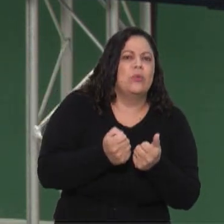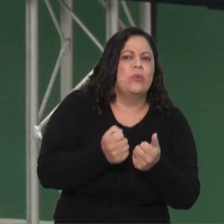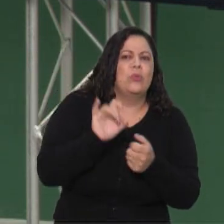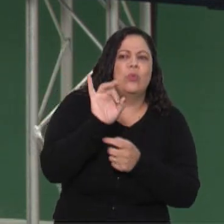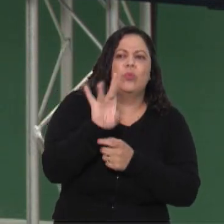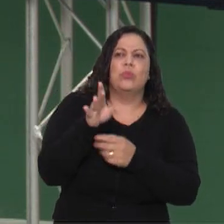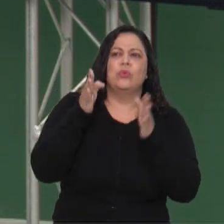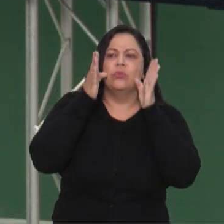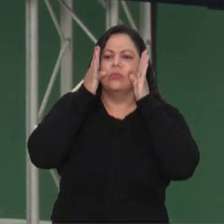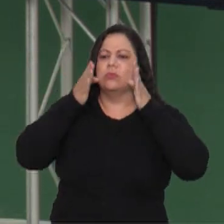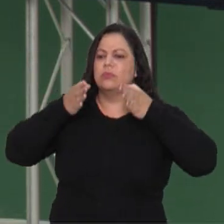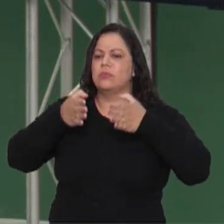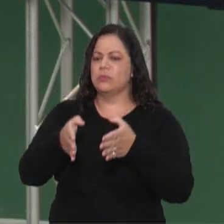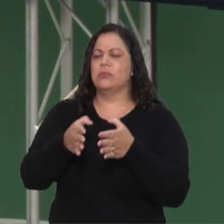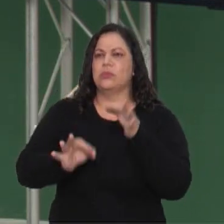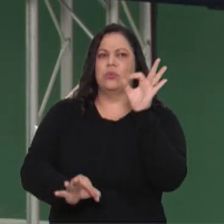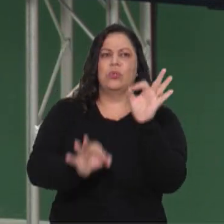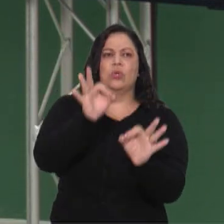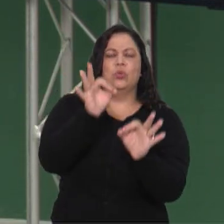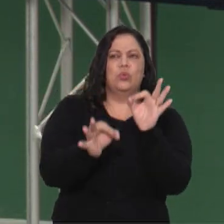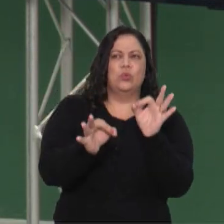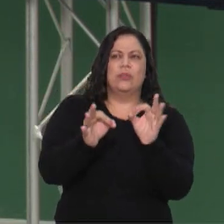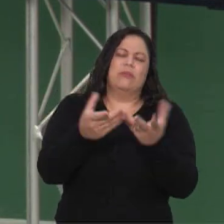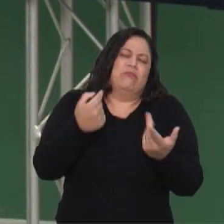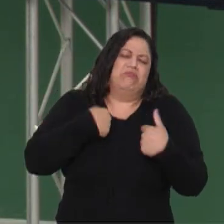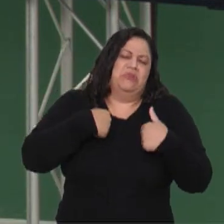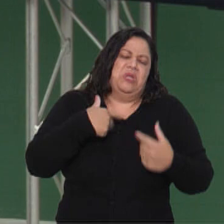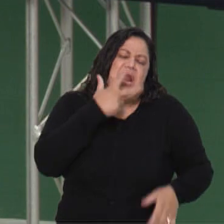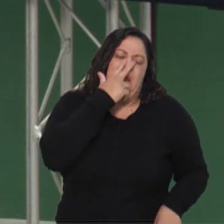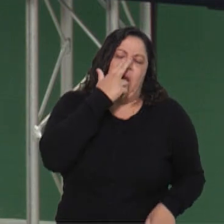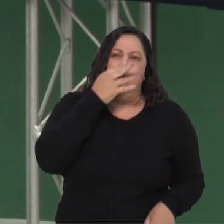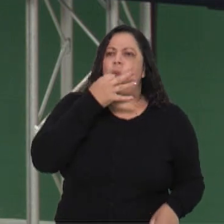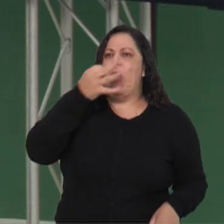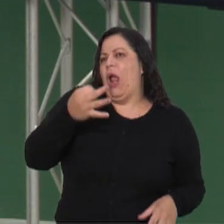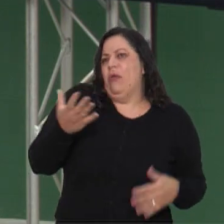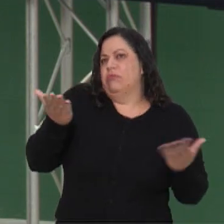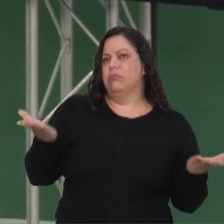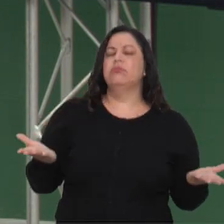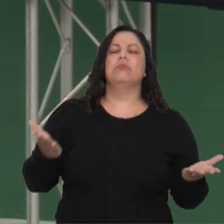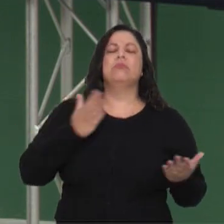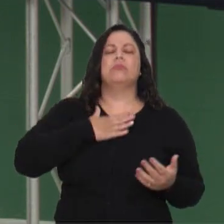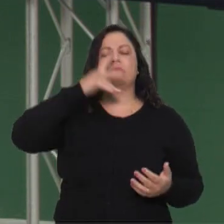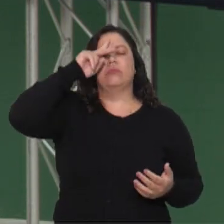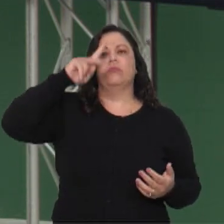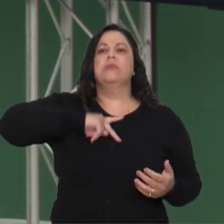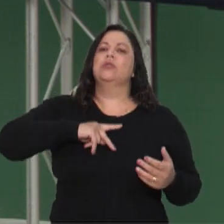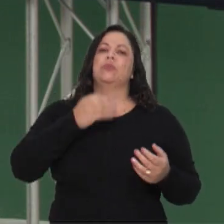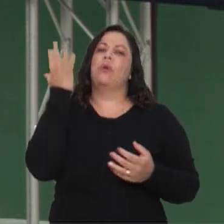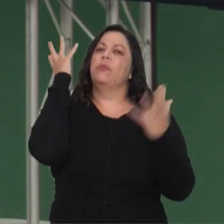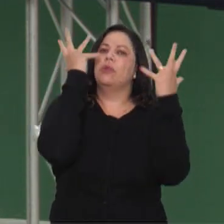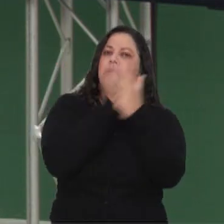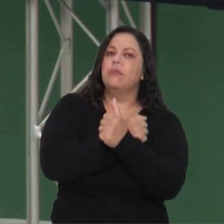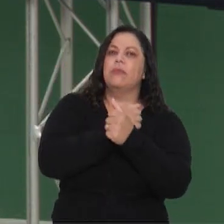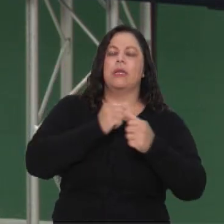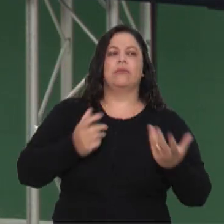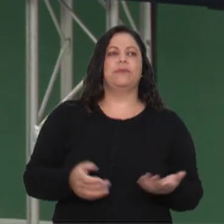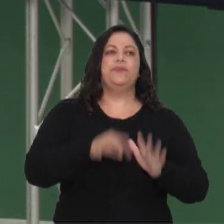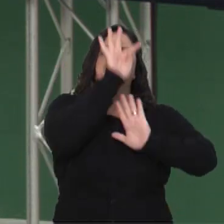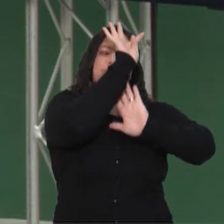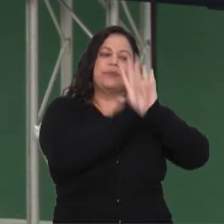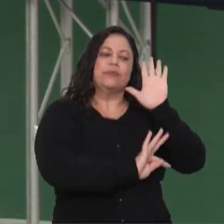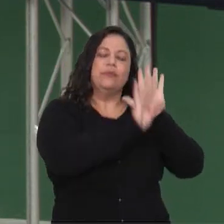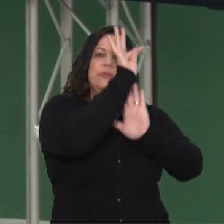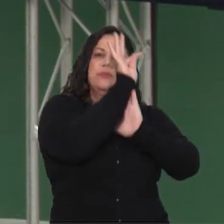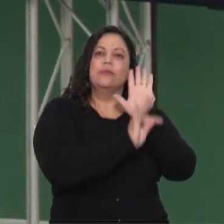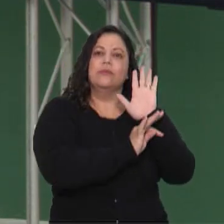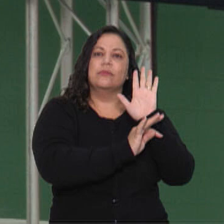belo é julgado ser belo? Toda essa discussão faz parte do texto. Vocês que leram ou que